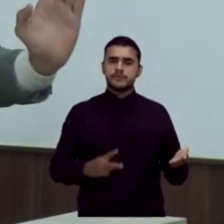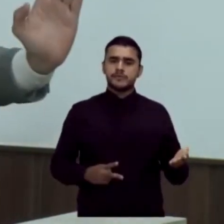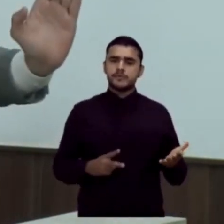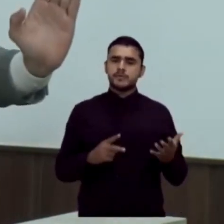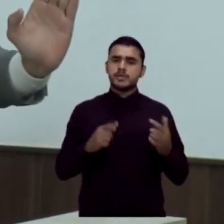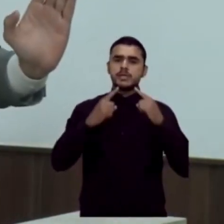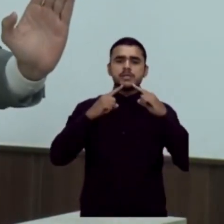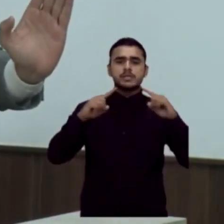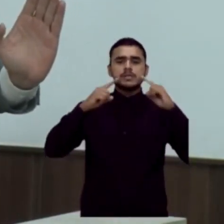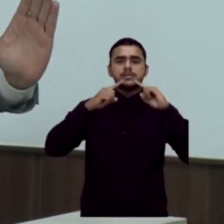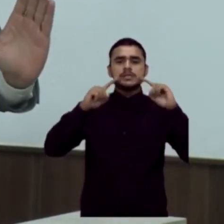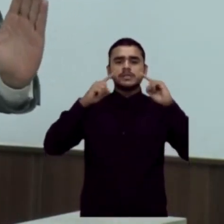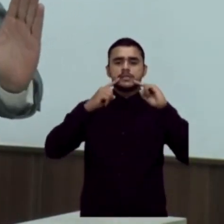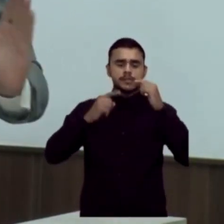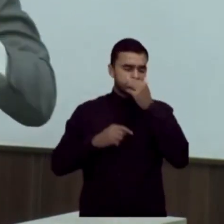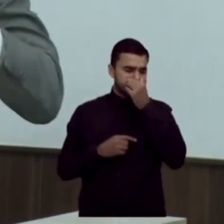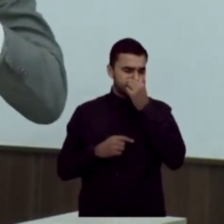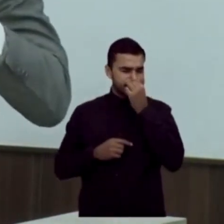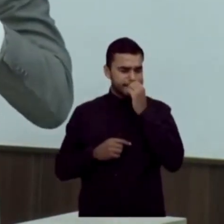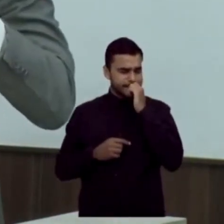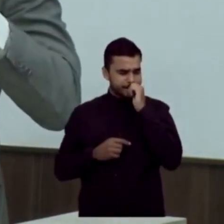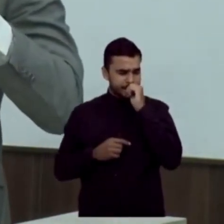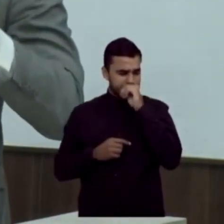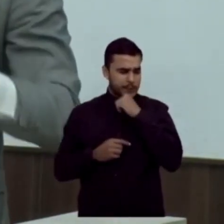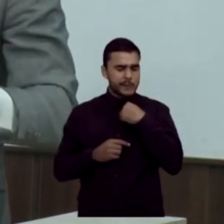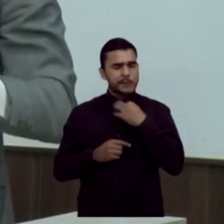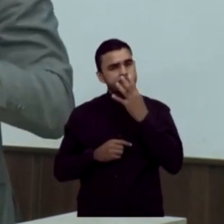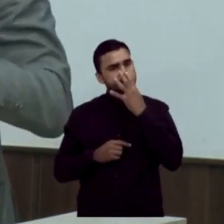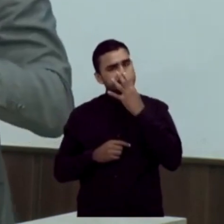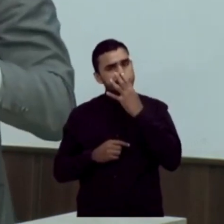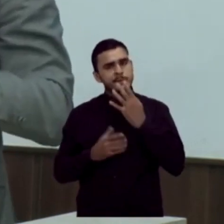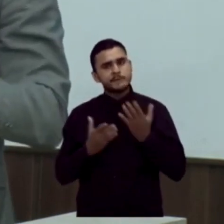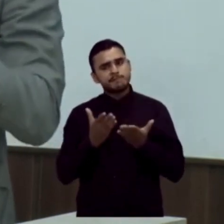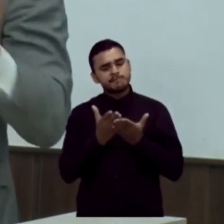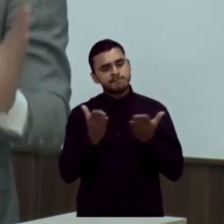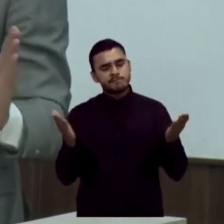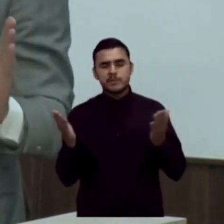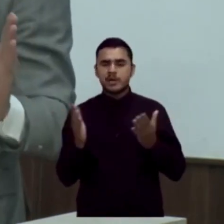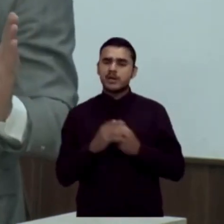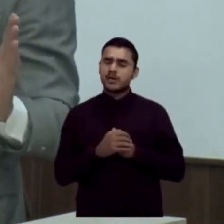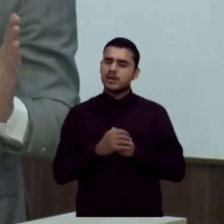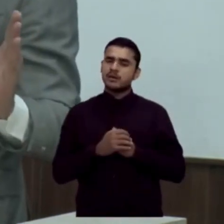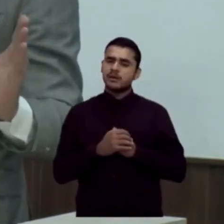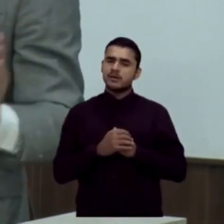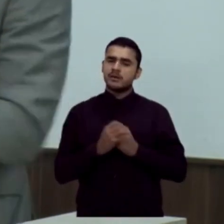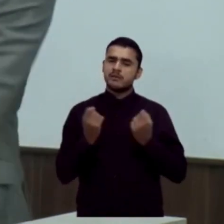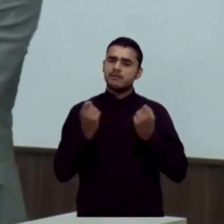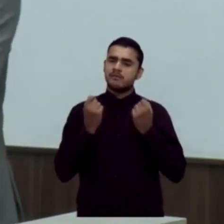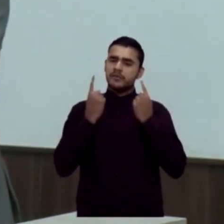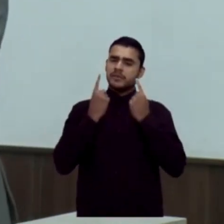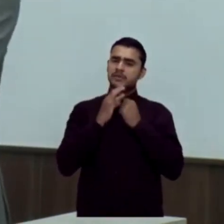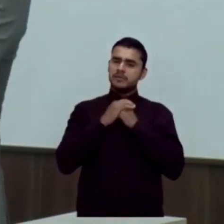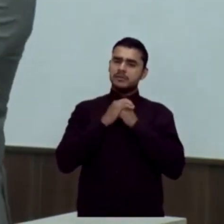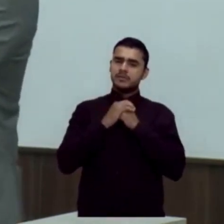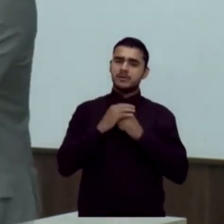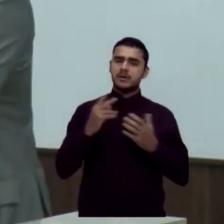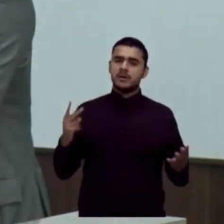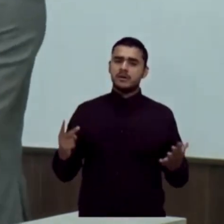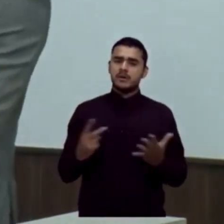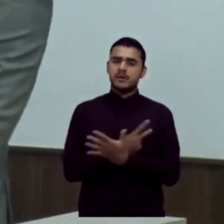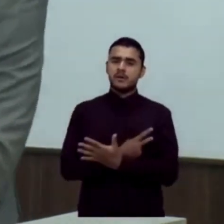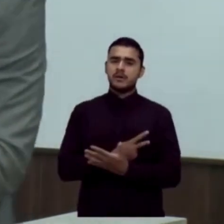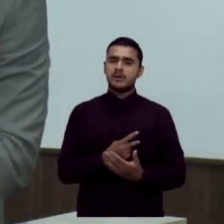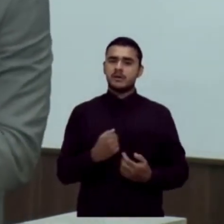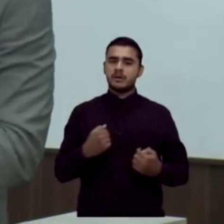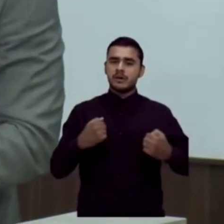tribuna da Câmara Municipal, em algum momento me vinha a impressão de que, de repente, ao invés de